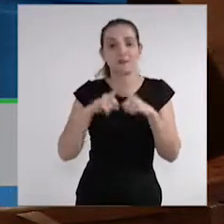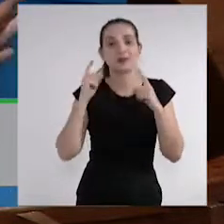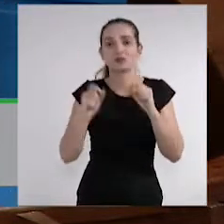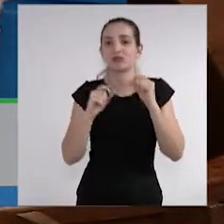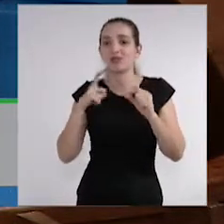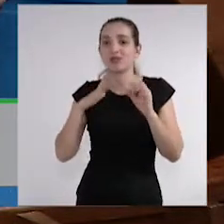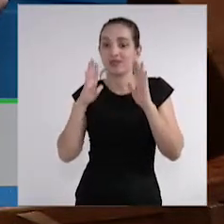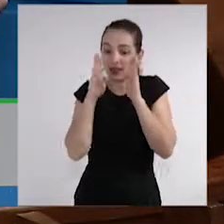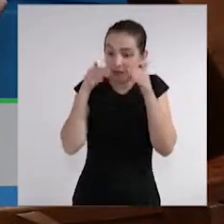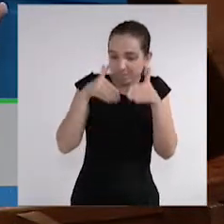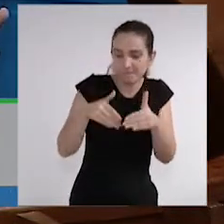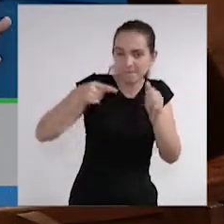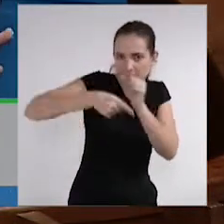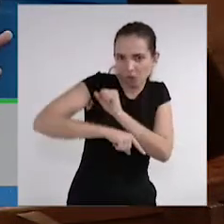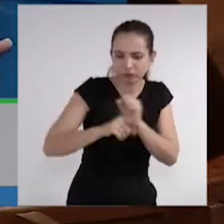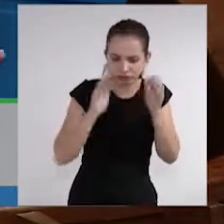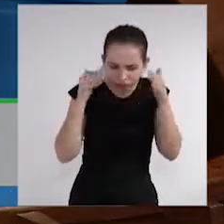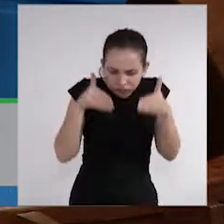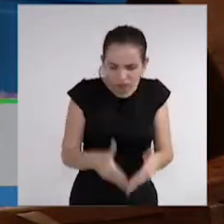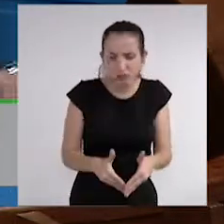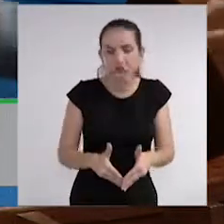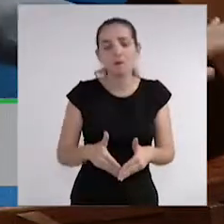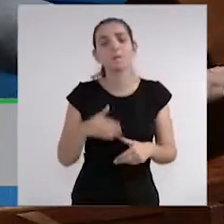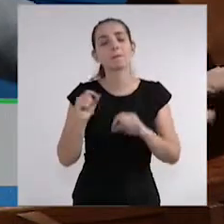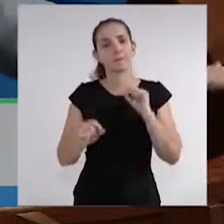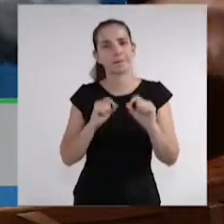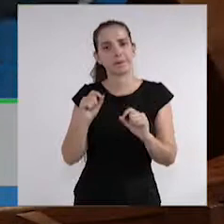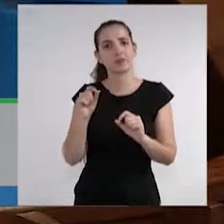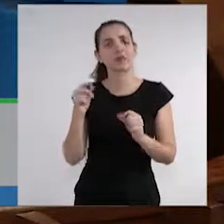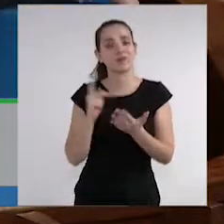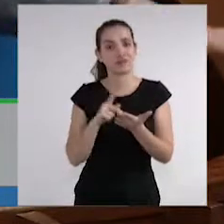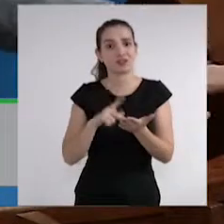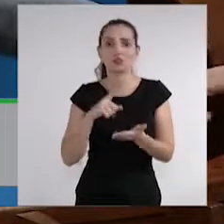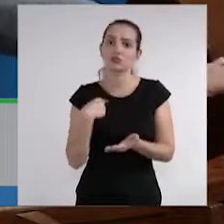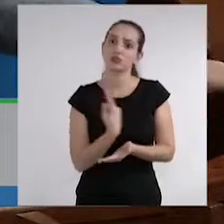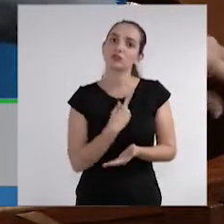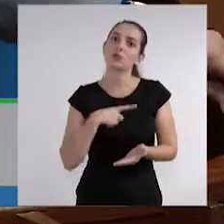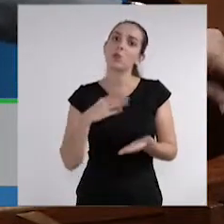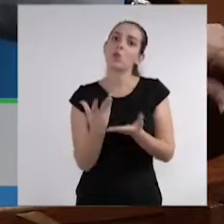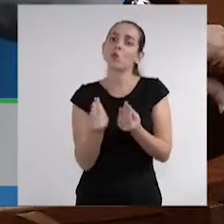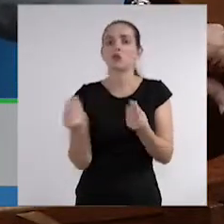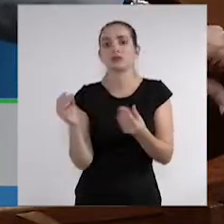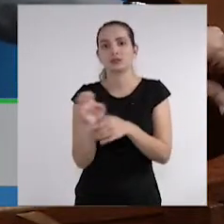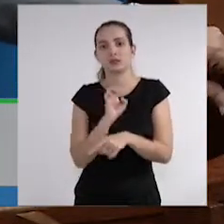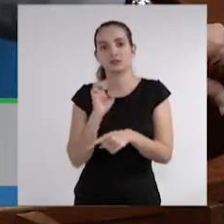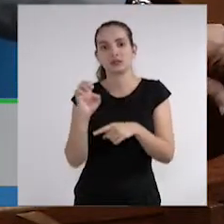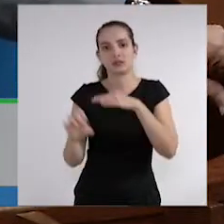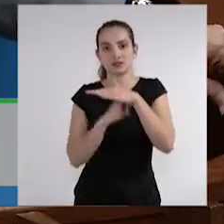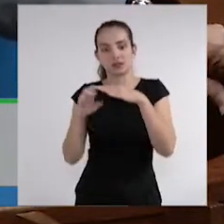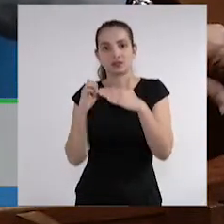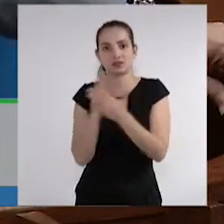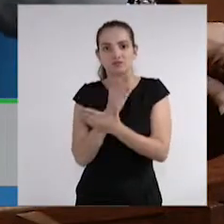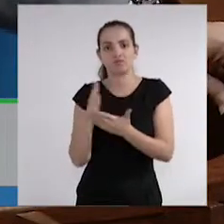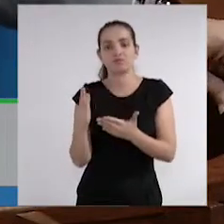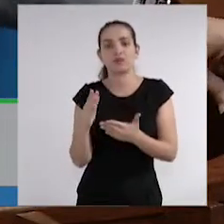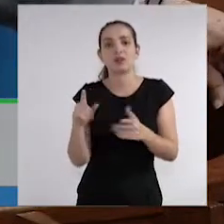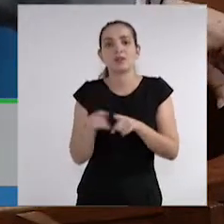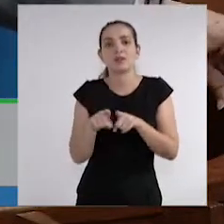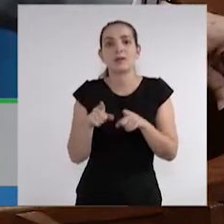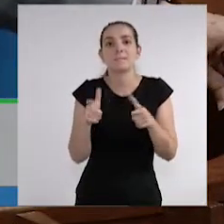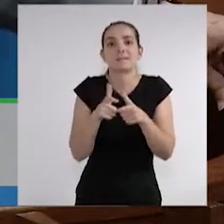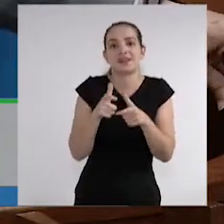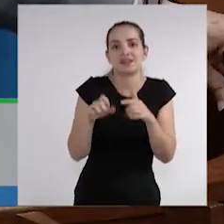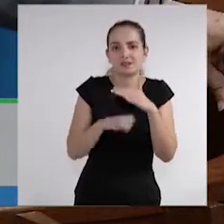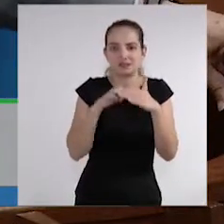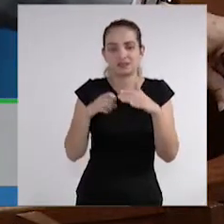se faz, eu entendi a ponderação de Vossa Excelência. Certo. Na verdade, nós temos muita empresa, inclusive a questão relacionada ao microempresa. Tem muita gente